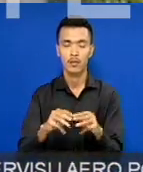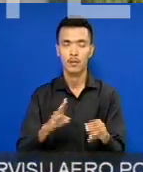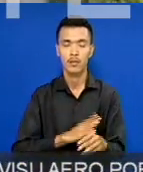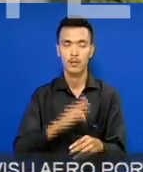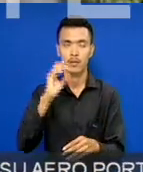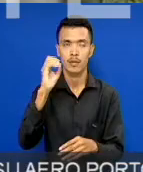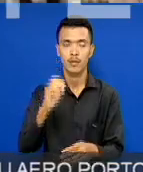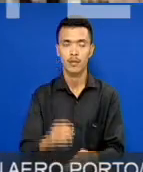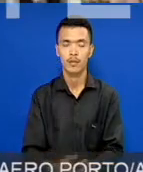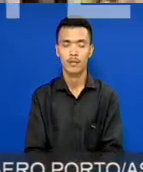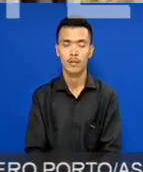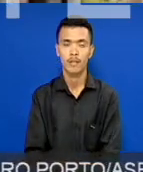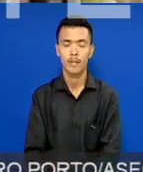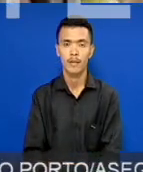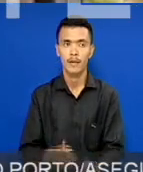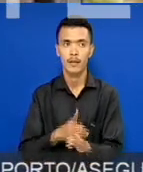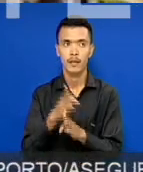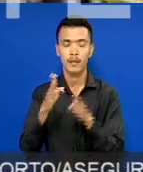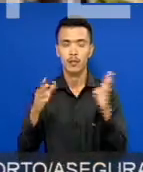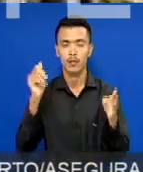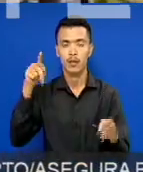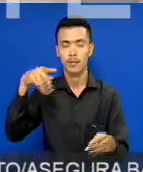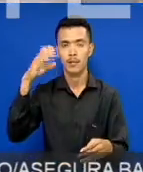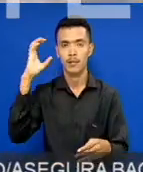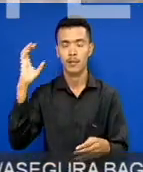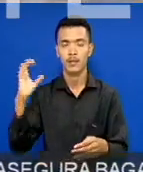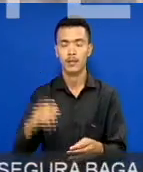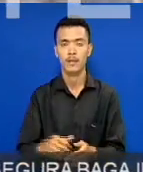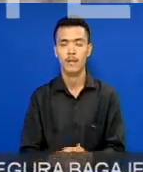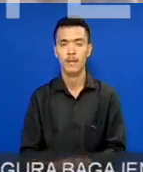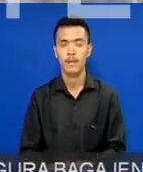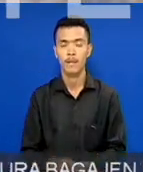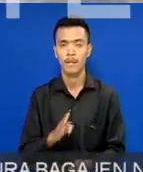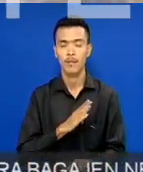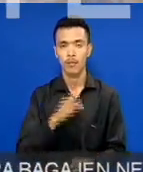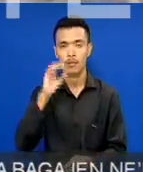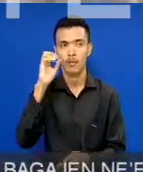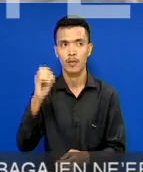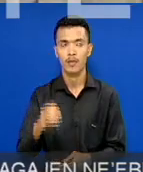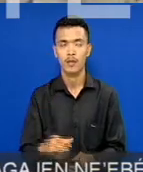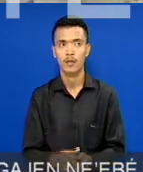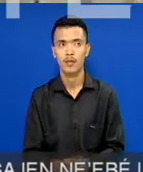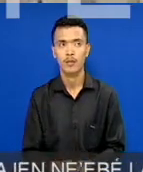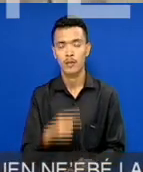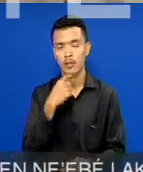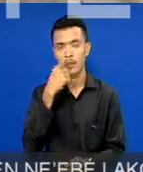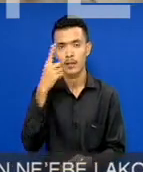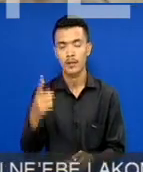Babonaro. Diretor Proteção Civil Gestão de Desastre Município Babonaro, Antônio Soares